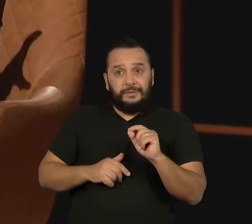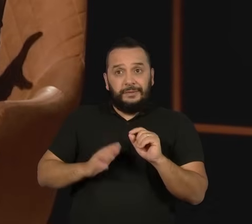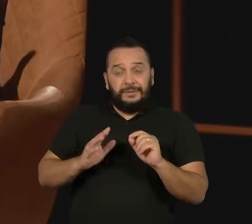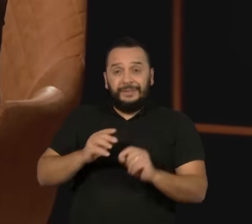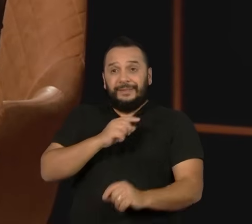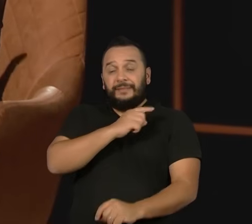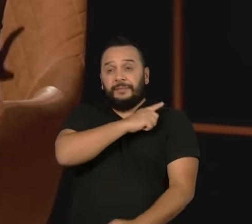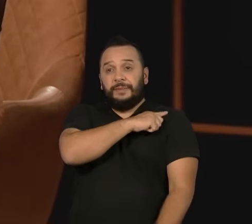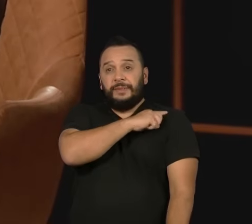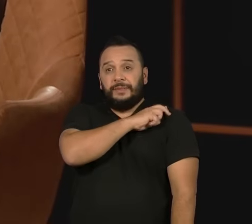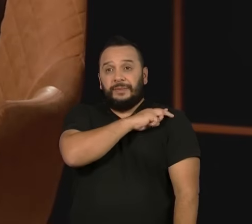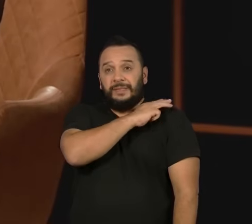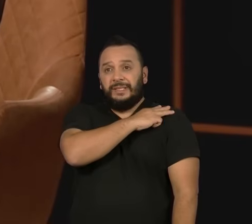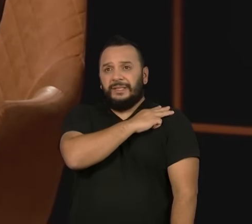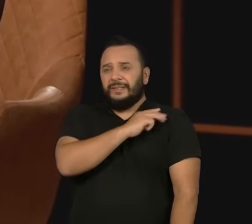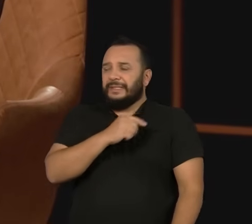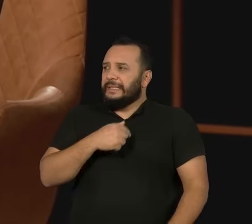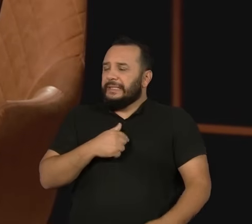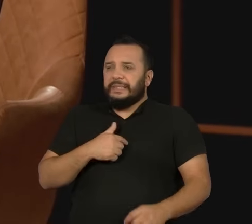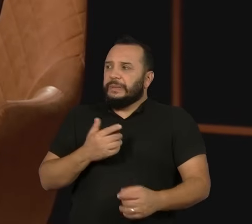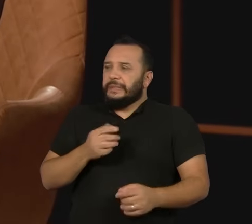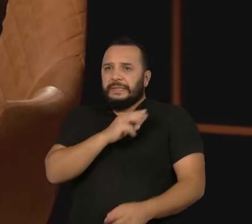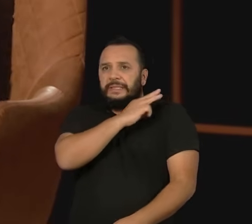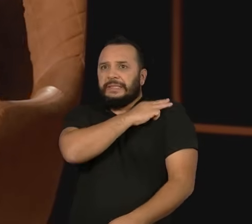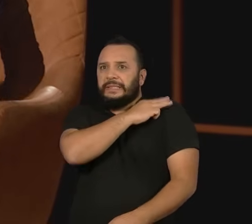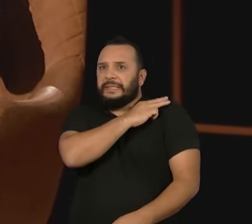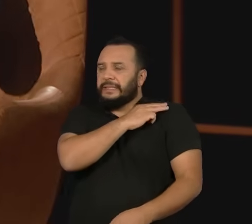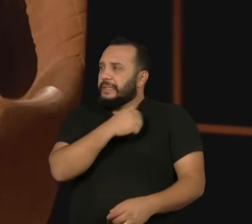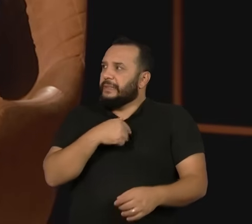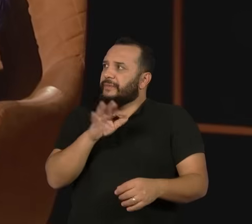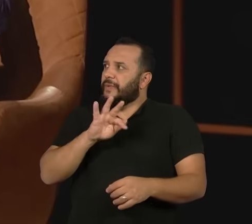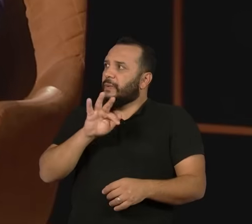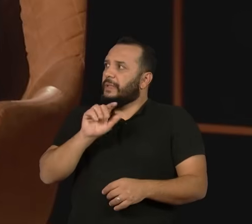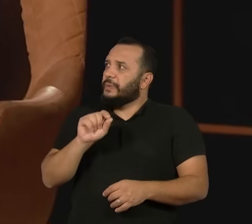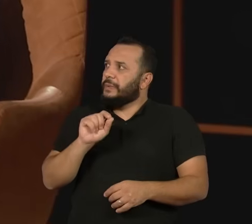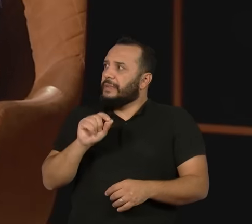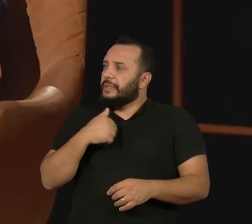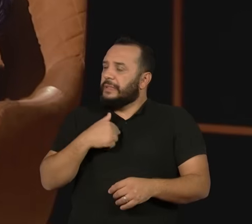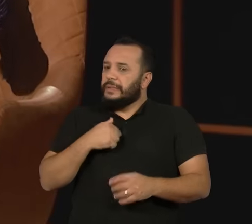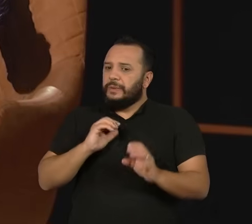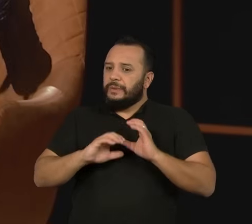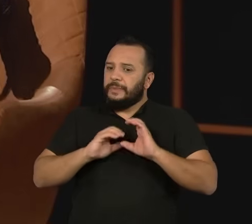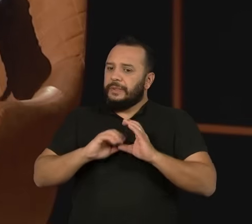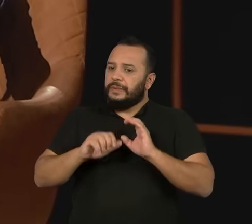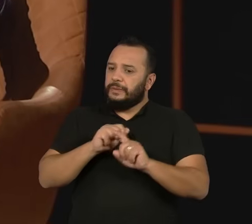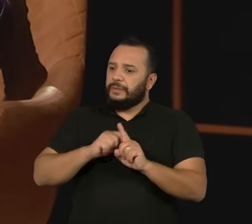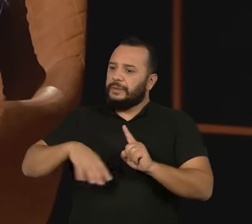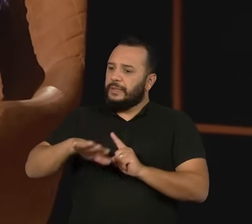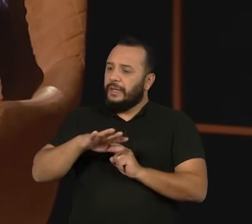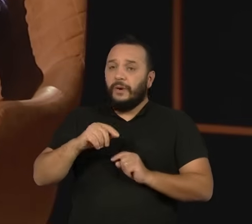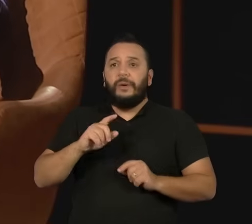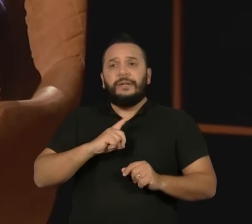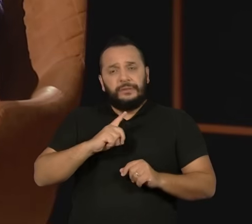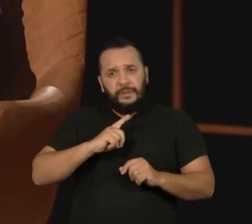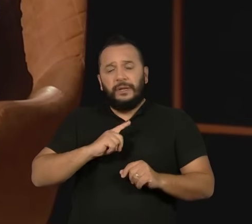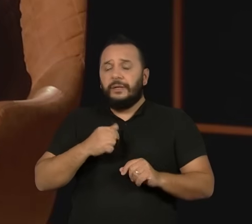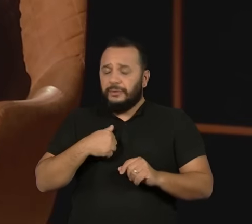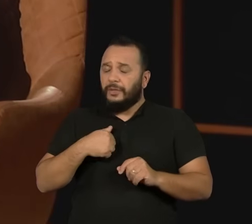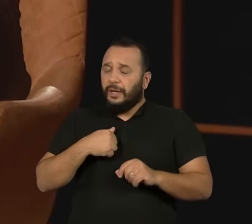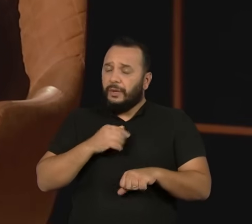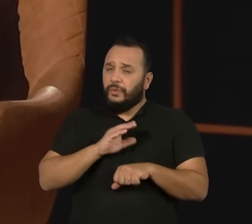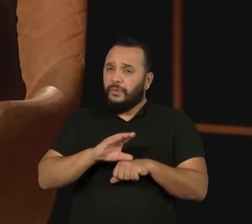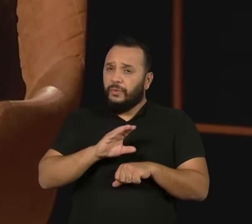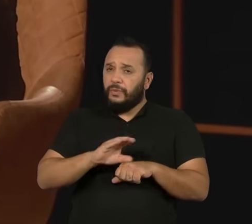Então, vou prestar para o quê? Aí, comunicação social, e aí veio esse curso na Federal